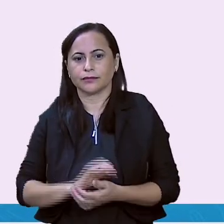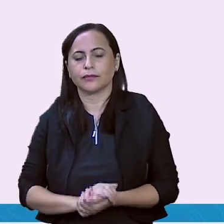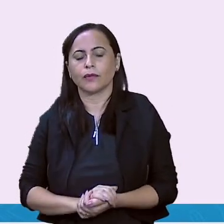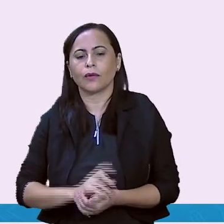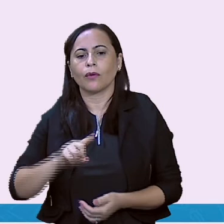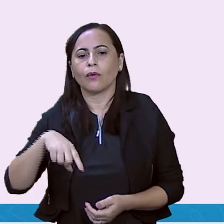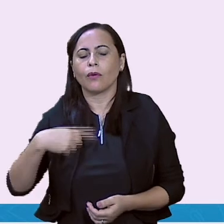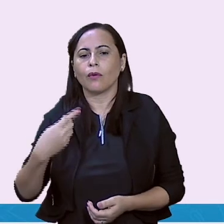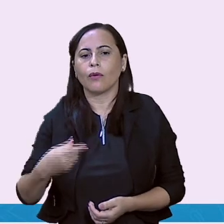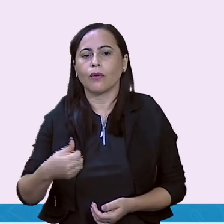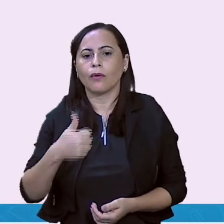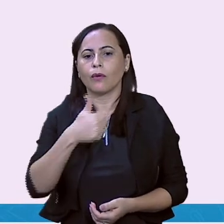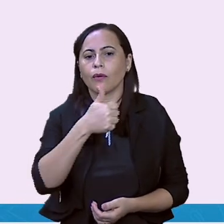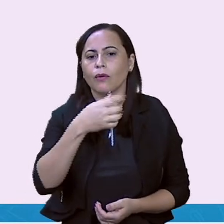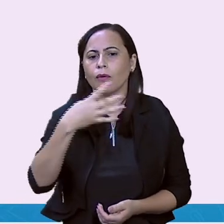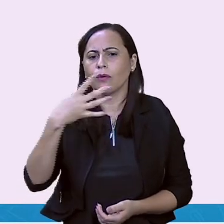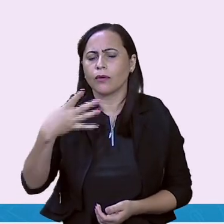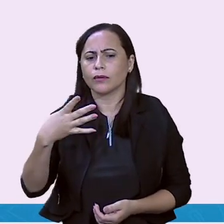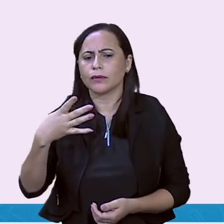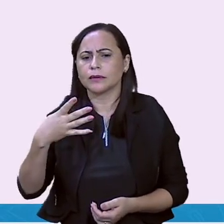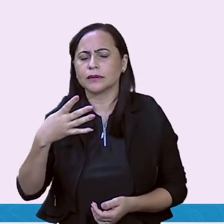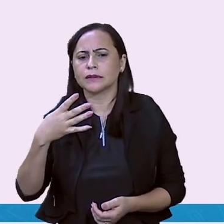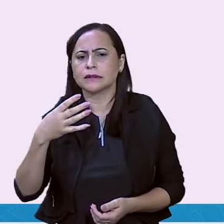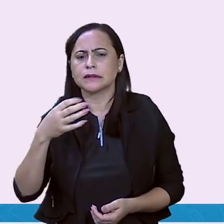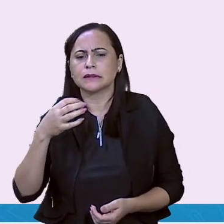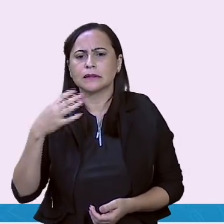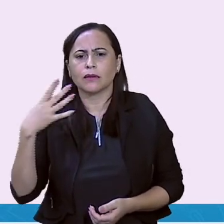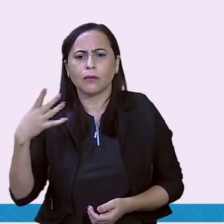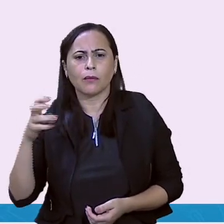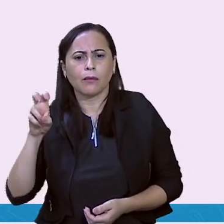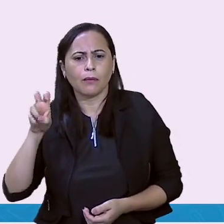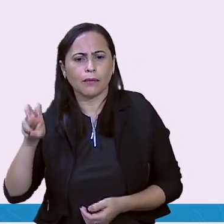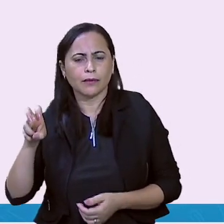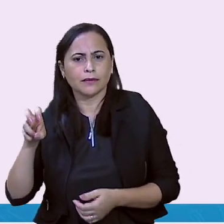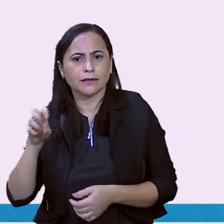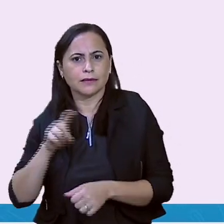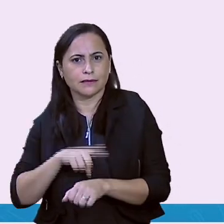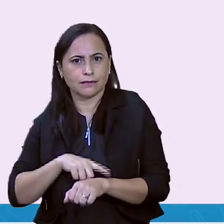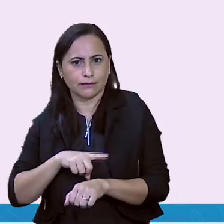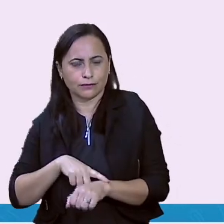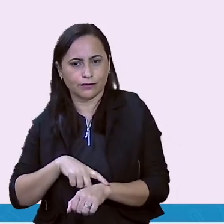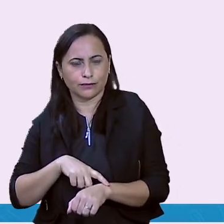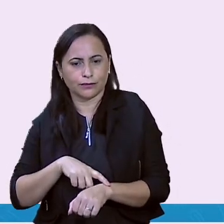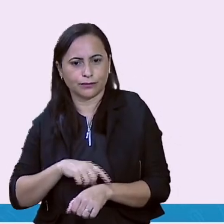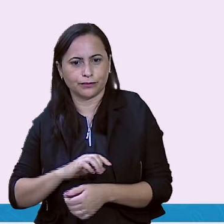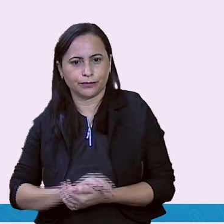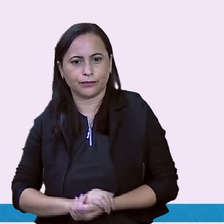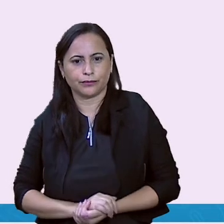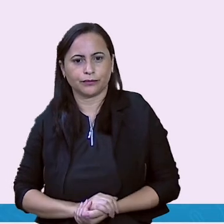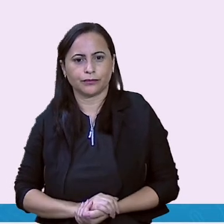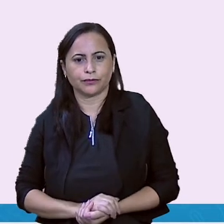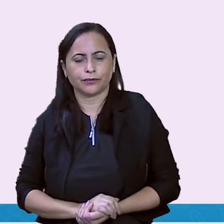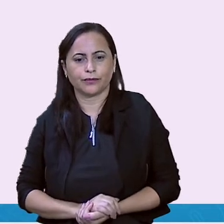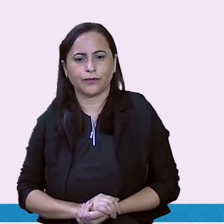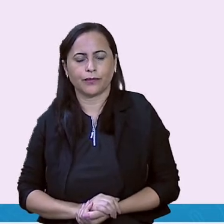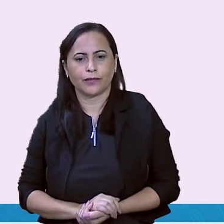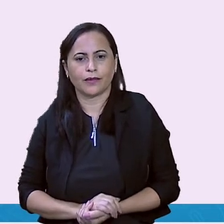e 45. Professora, 14 é 2 horas da tarde. Isso aí,